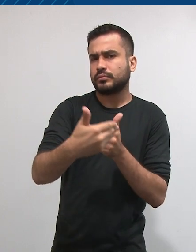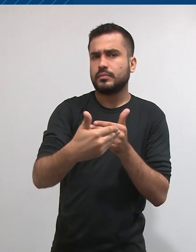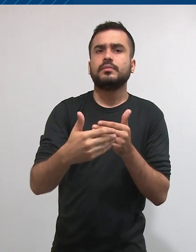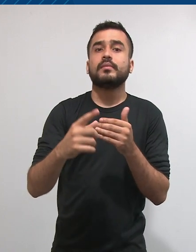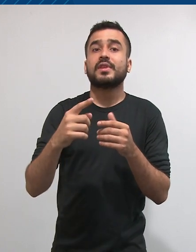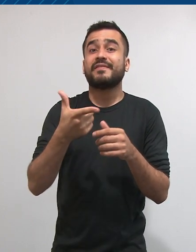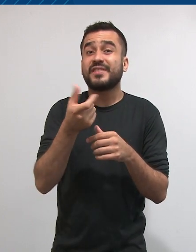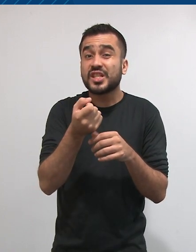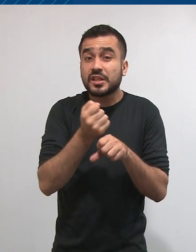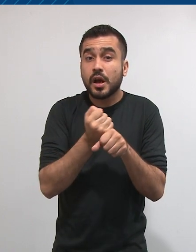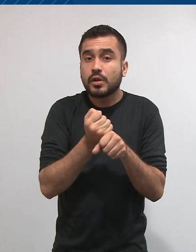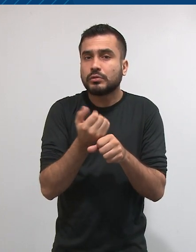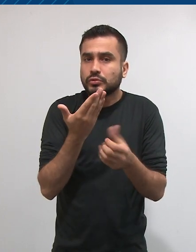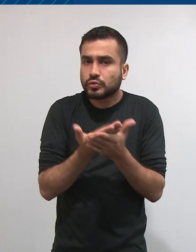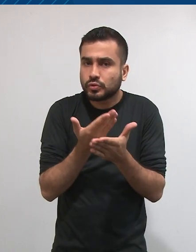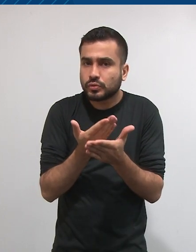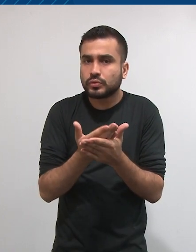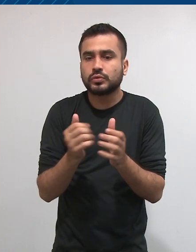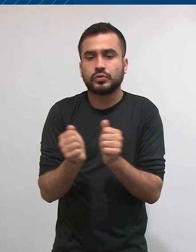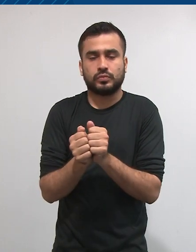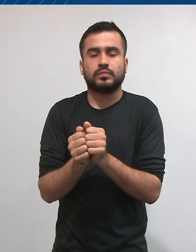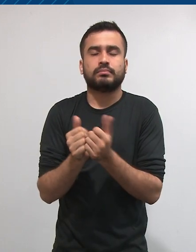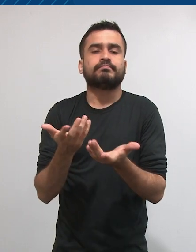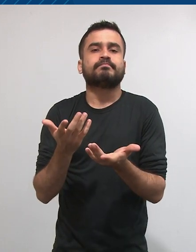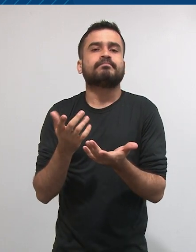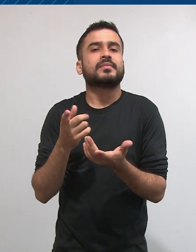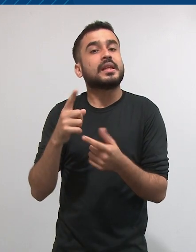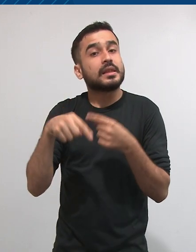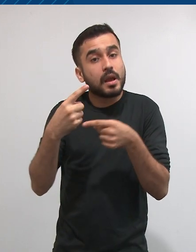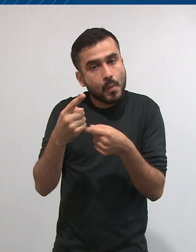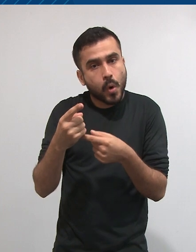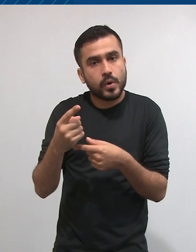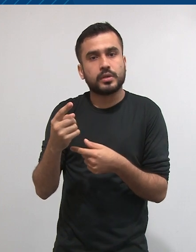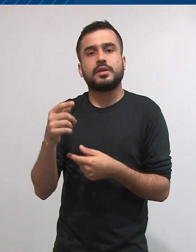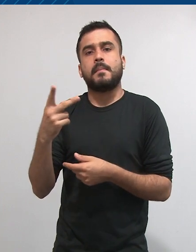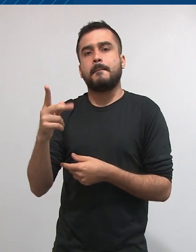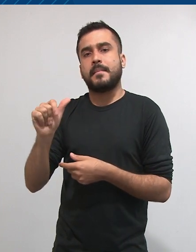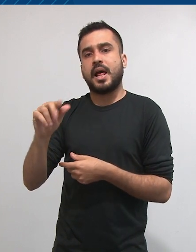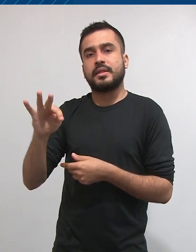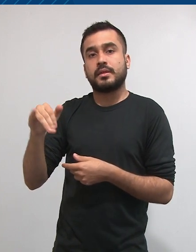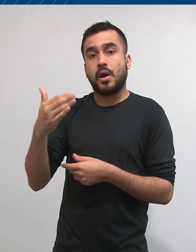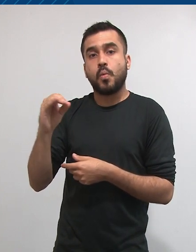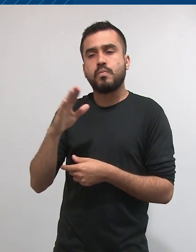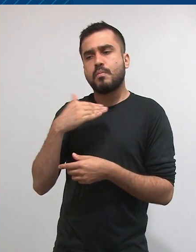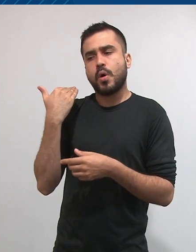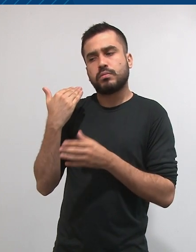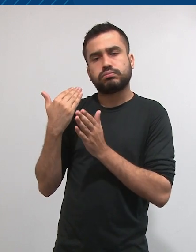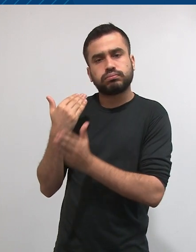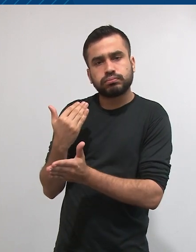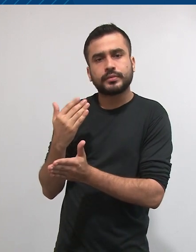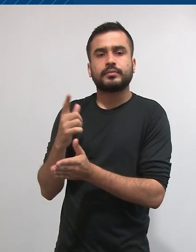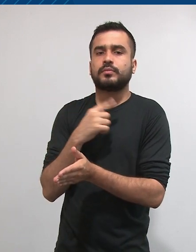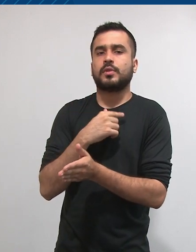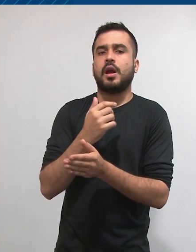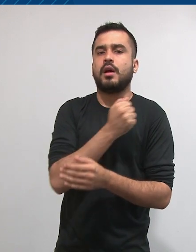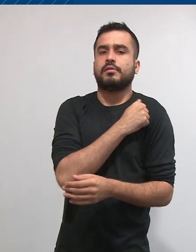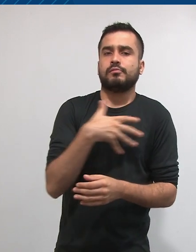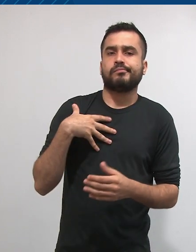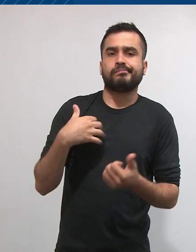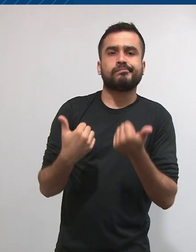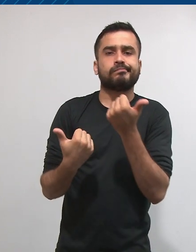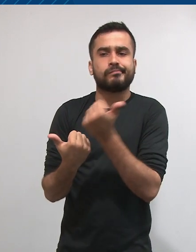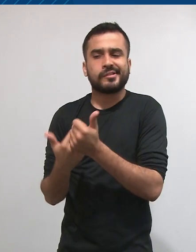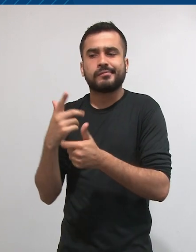depois assumiu exatamente indo contra a ideia de Platão de um